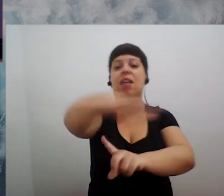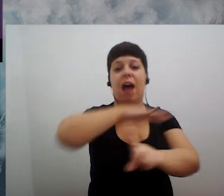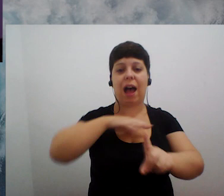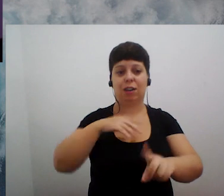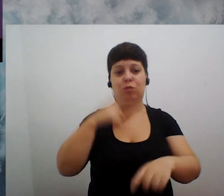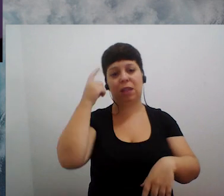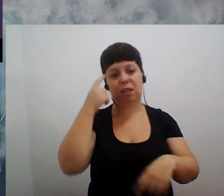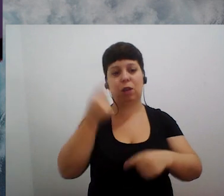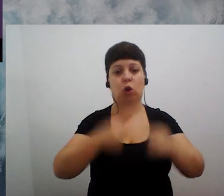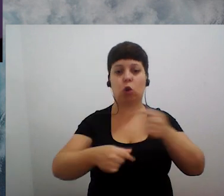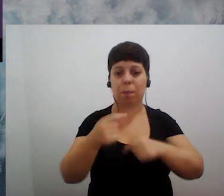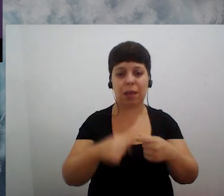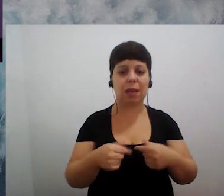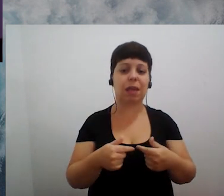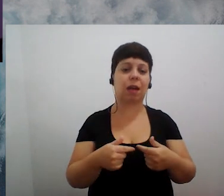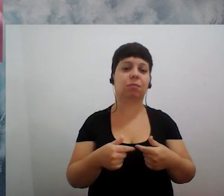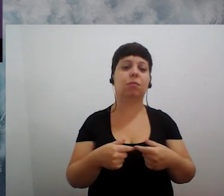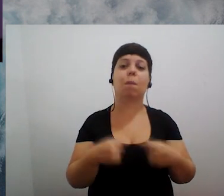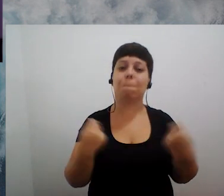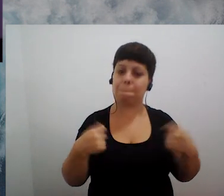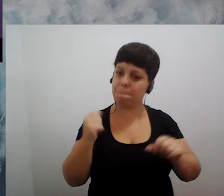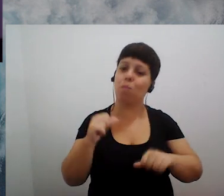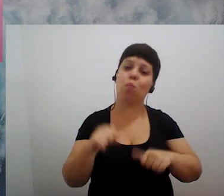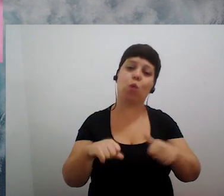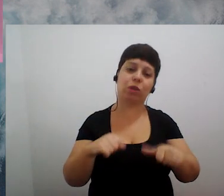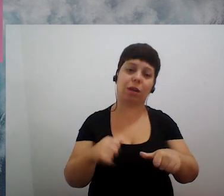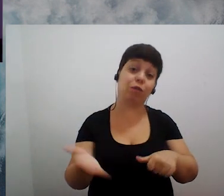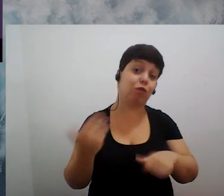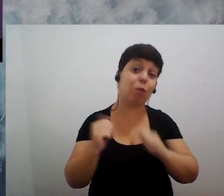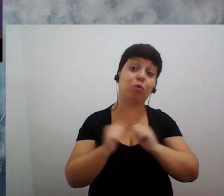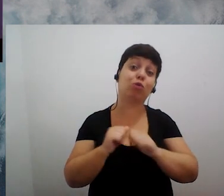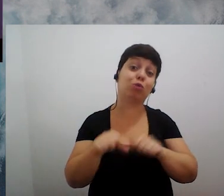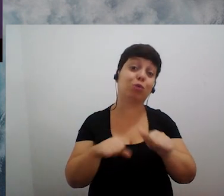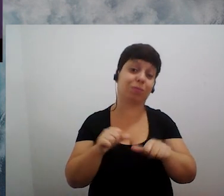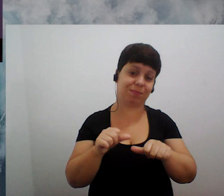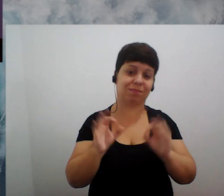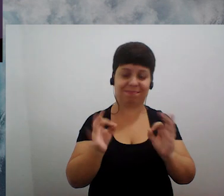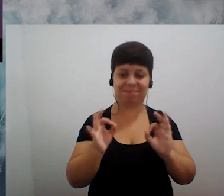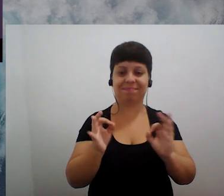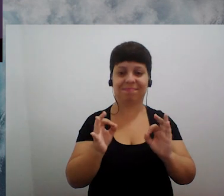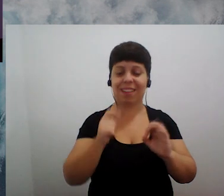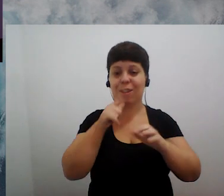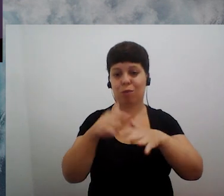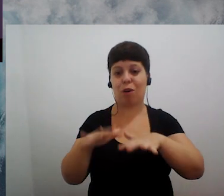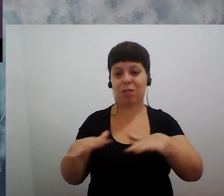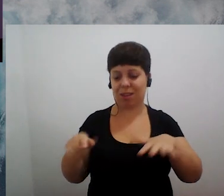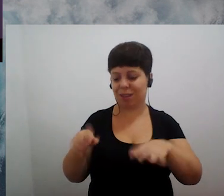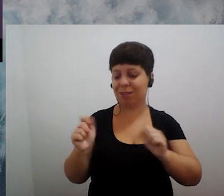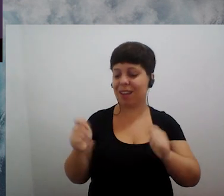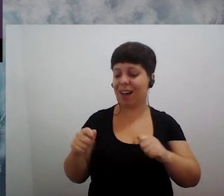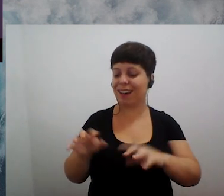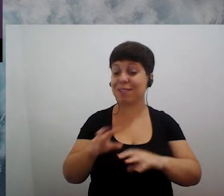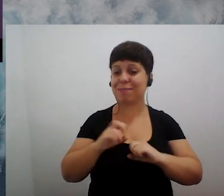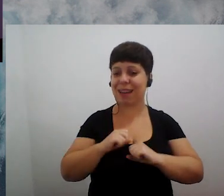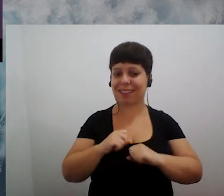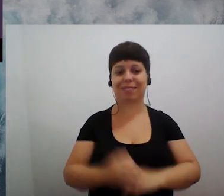estão acontecendo, a economia, né? Enfim, a gente tem que mudar isso. Vamos mudar junto, né? E o oceano é também uma boa fonte